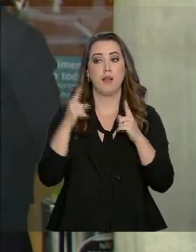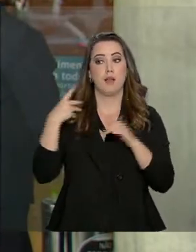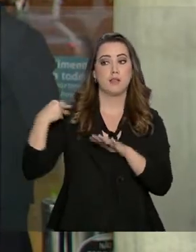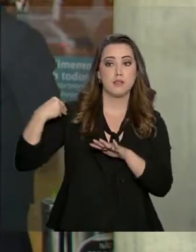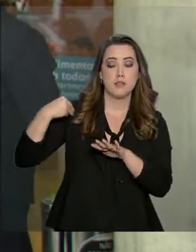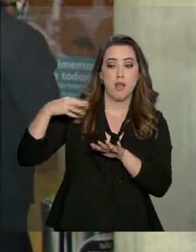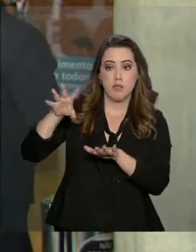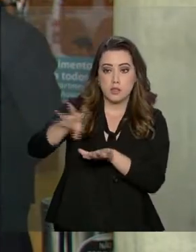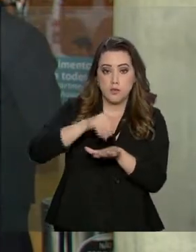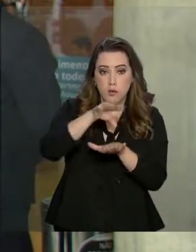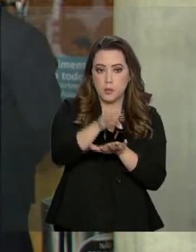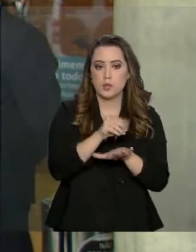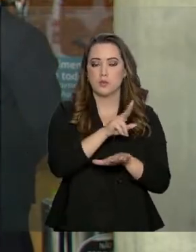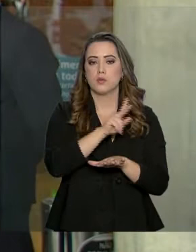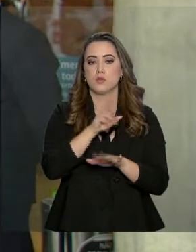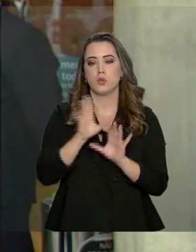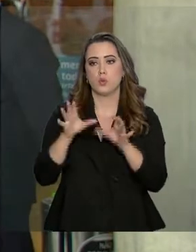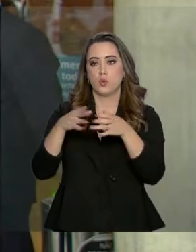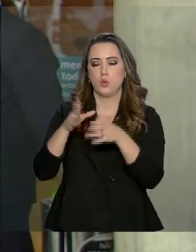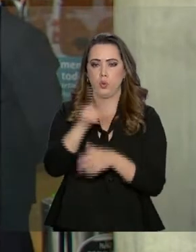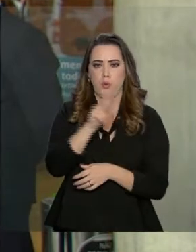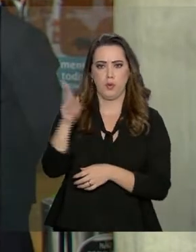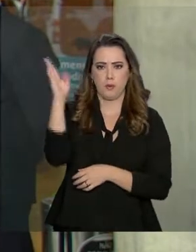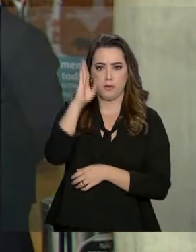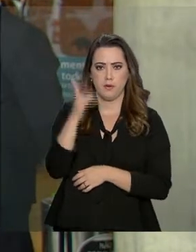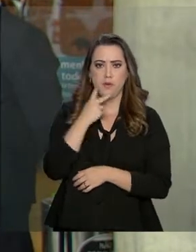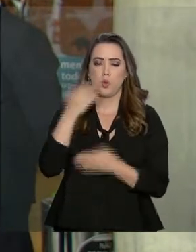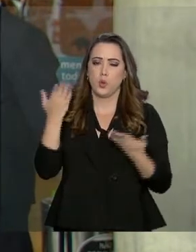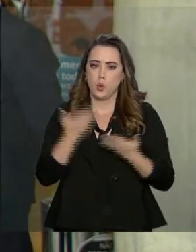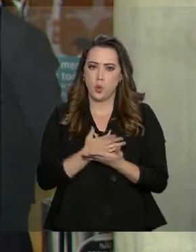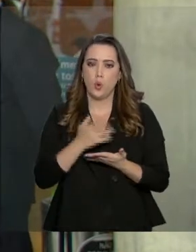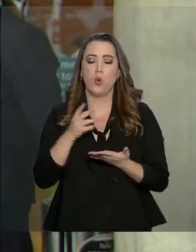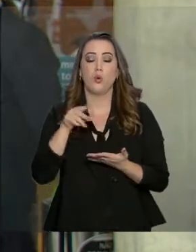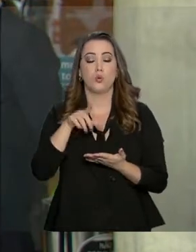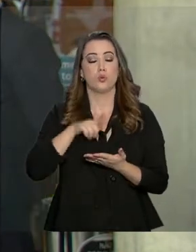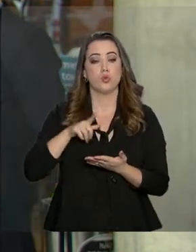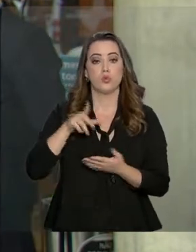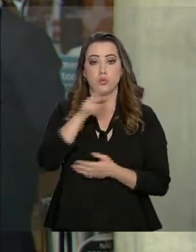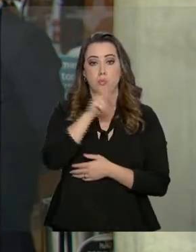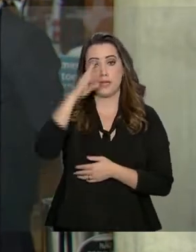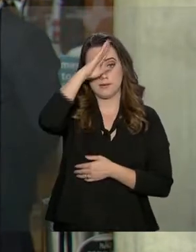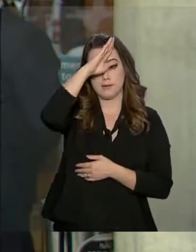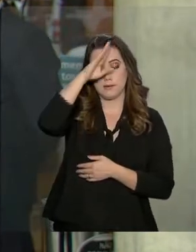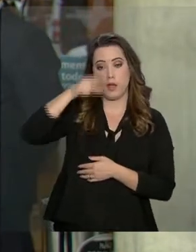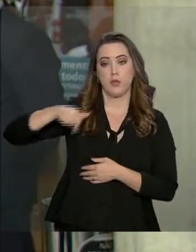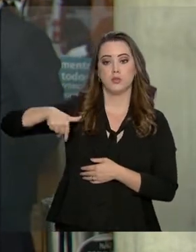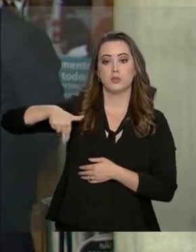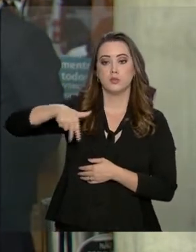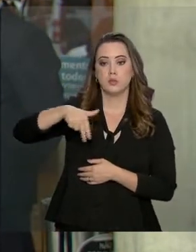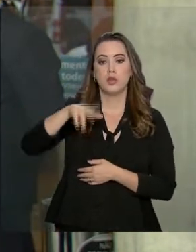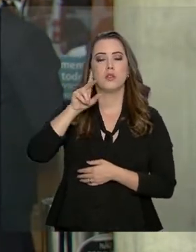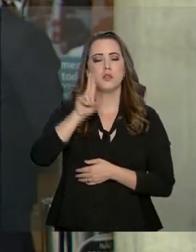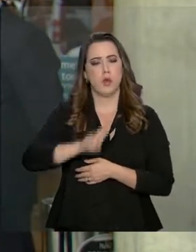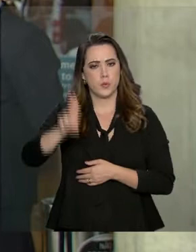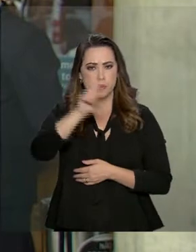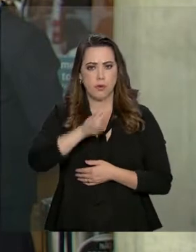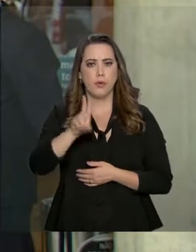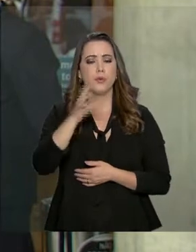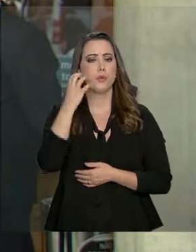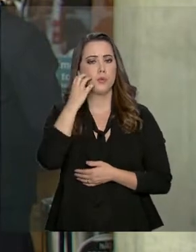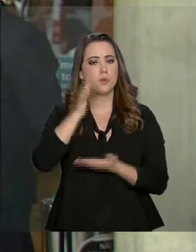da República, dando conta de que Jair Bolsonaro caminhou hoje pelo quarto e tem se comunicado por meio do telefone